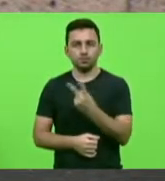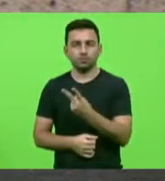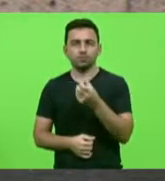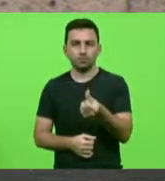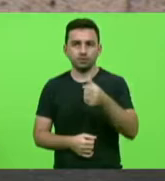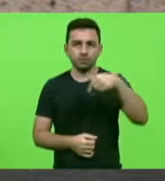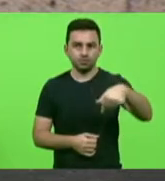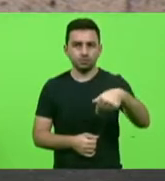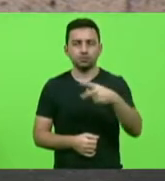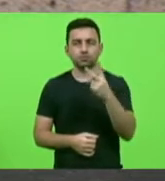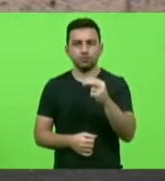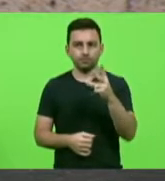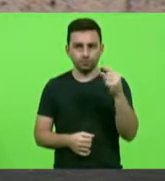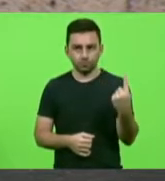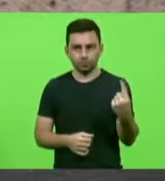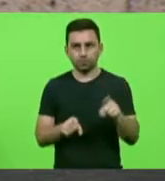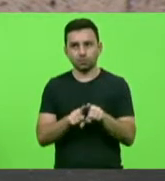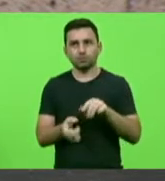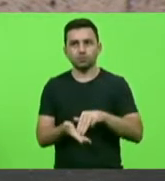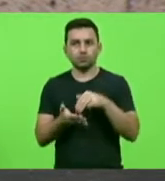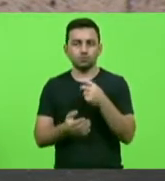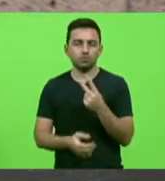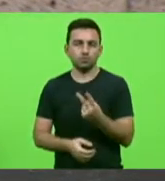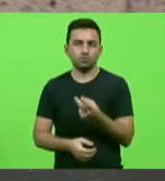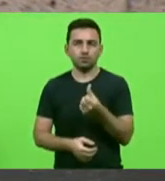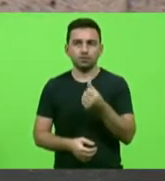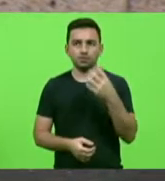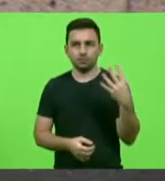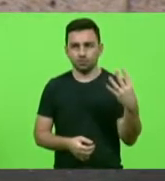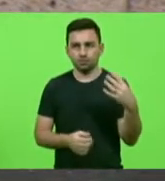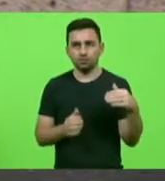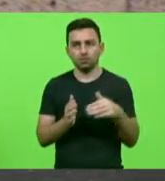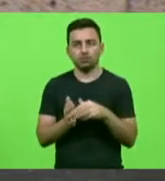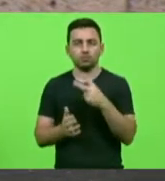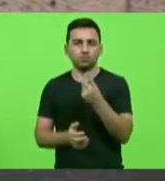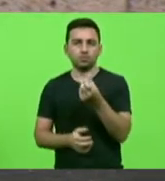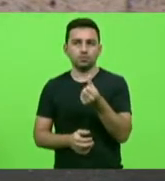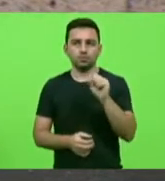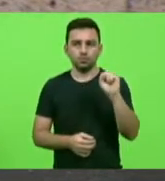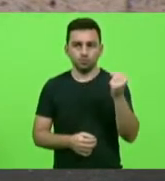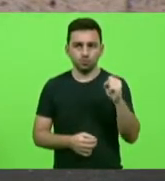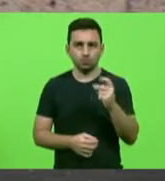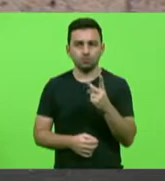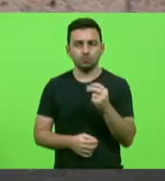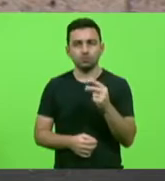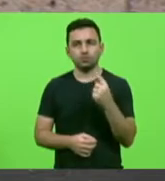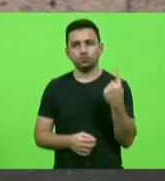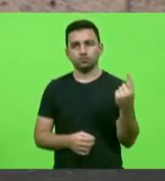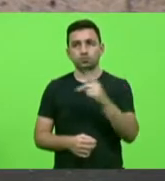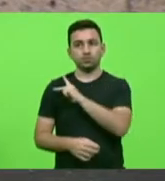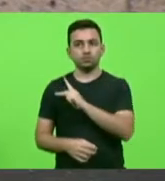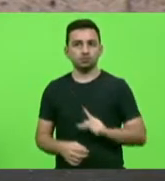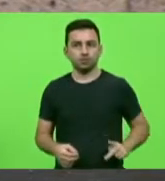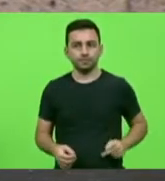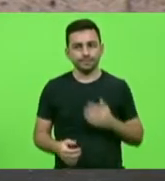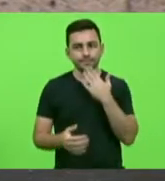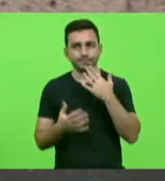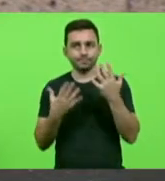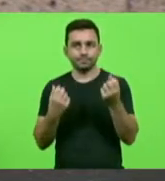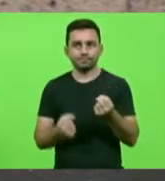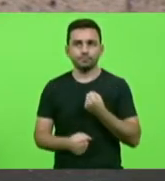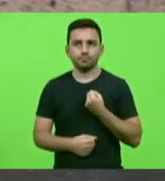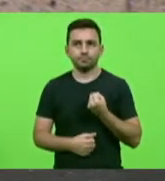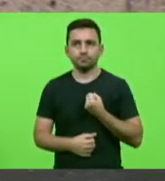267/2021. E as moções número 264 a 268/2021. Dando continuidade à ordem do dia, o senhor presidente deferiu os requerimentos